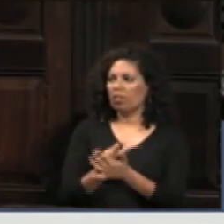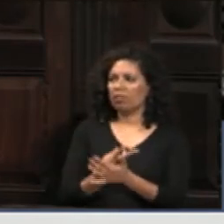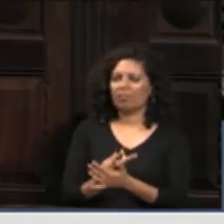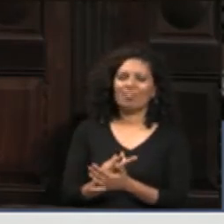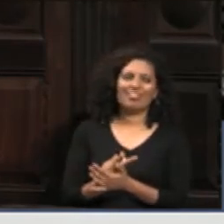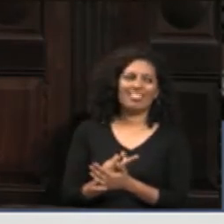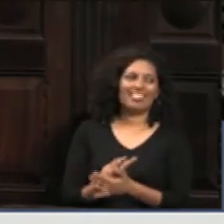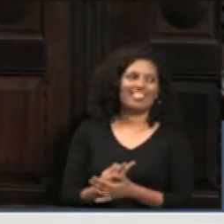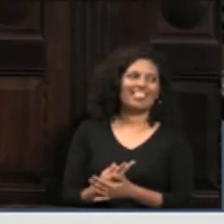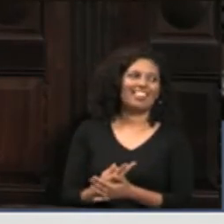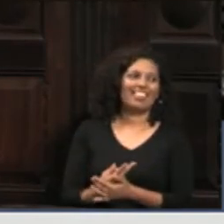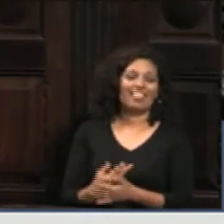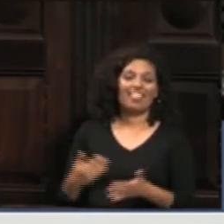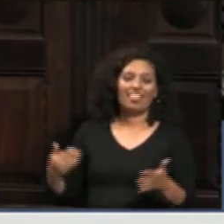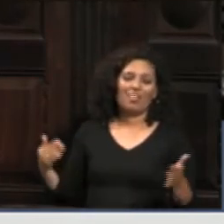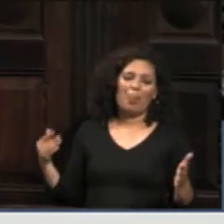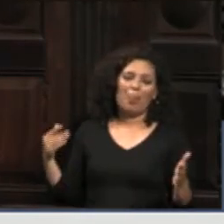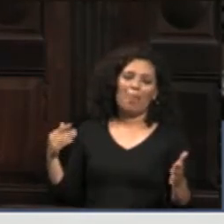para que